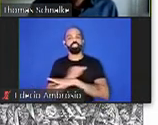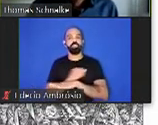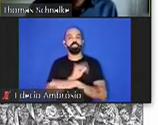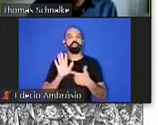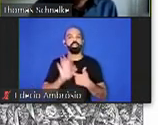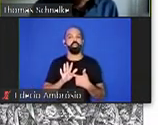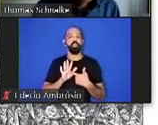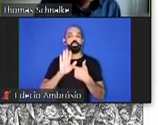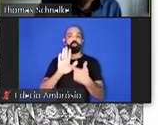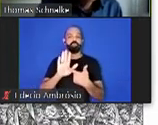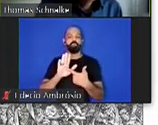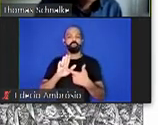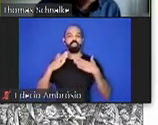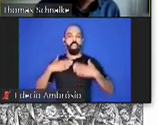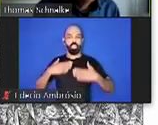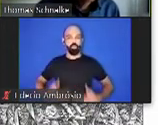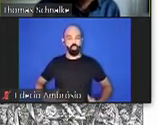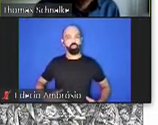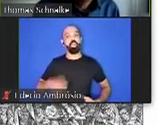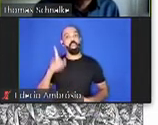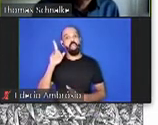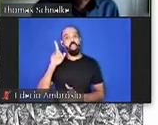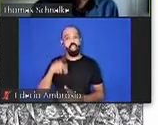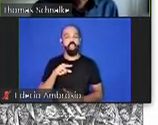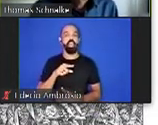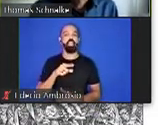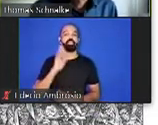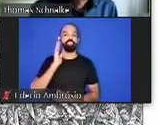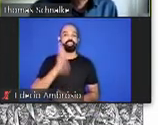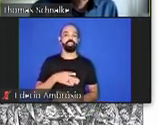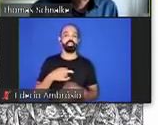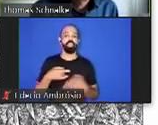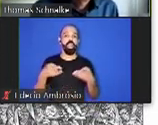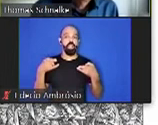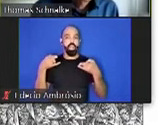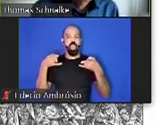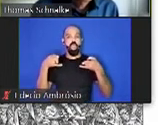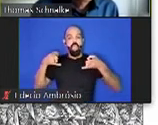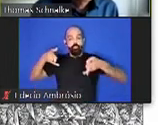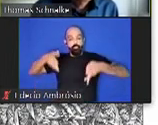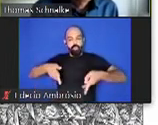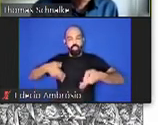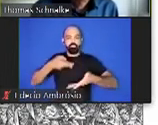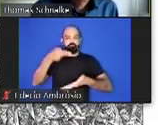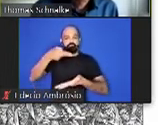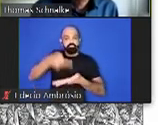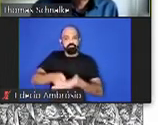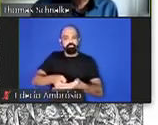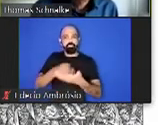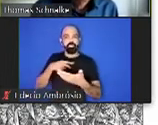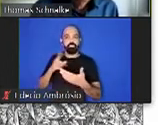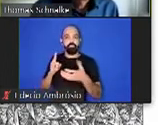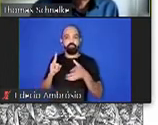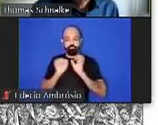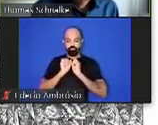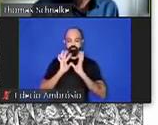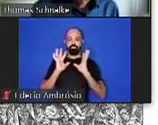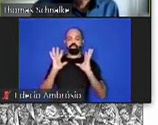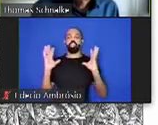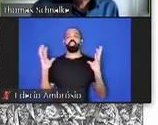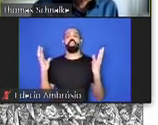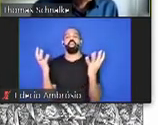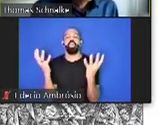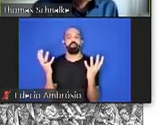de anatomia e foi diretamente para a mesa de estudo junto com o corpo. E nós mal podemos vê-lo aqui cercado por todos os